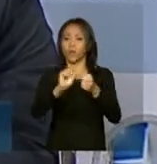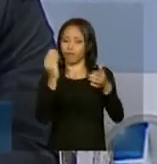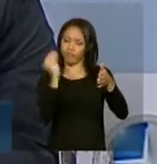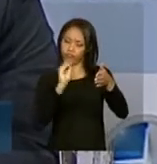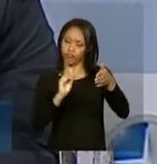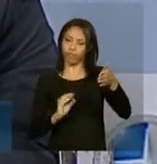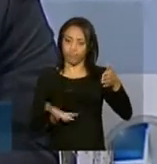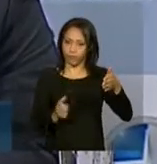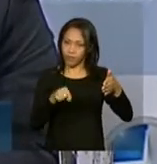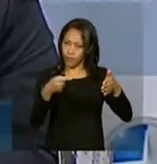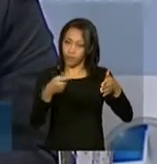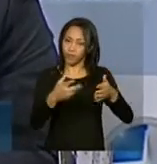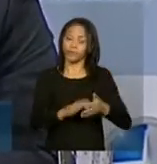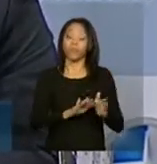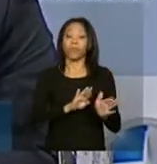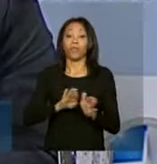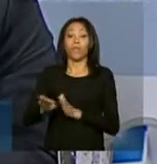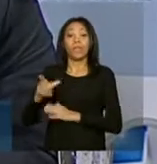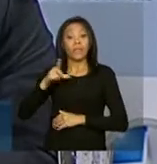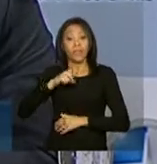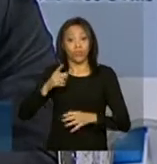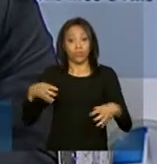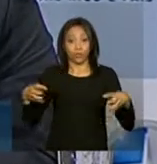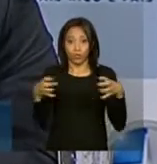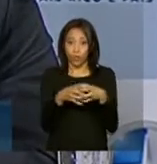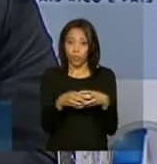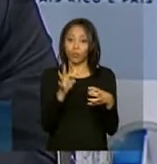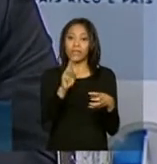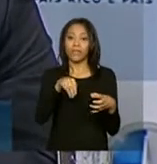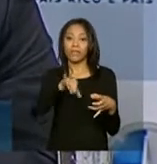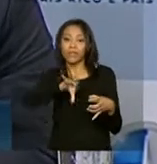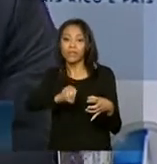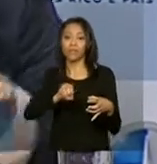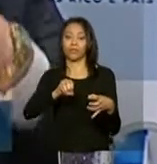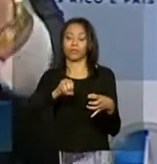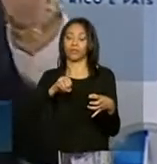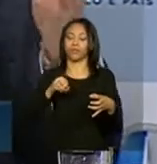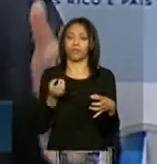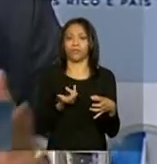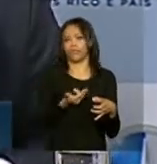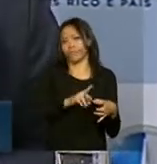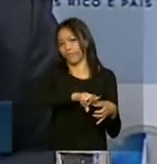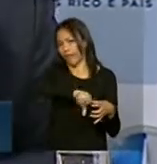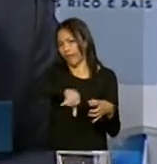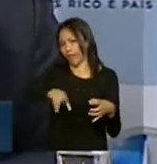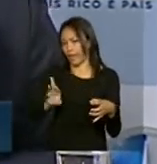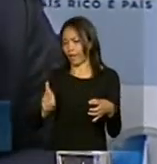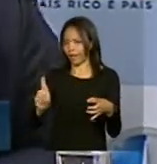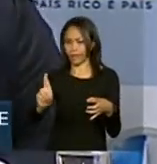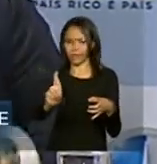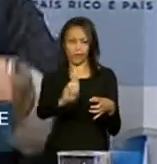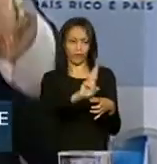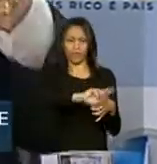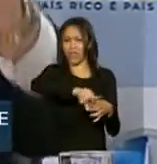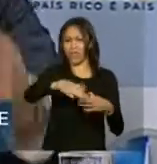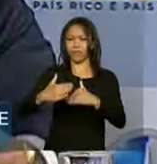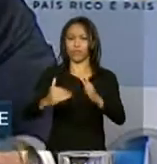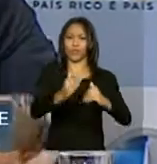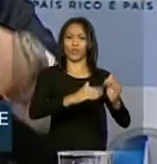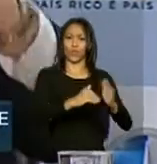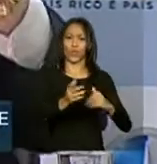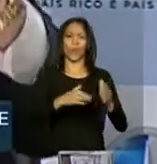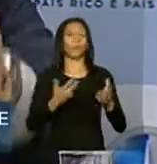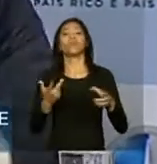A verdade, nós tínhamos um grupo técnico, né, que era bastante robusto, tinham representações de todas as profissões,